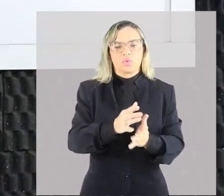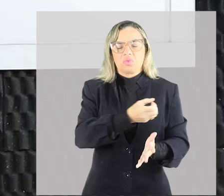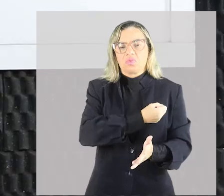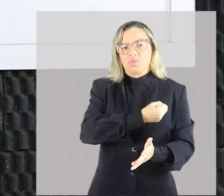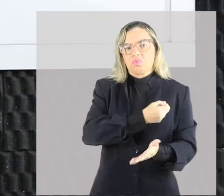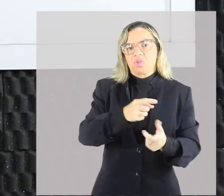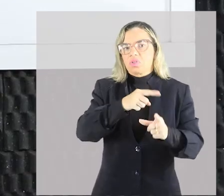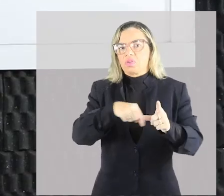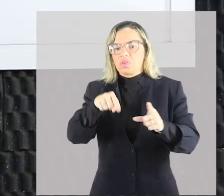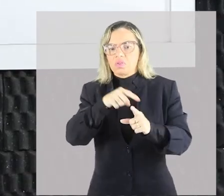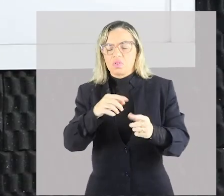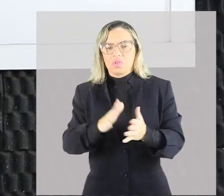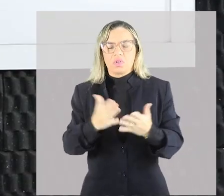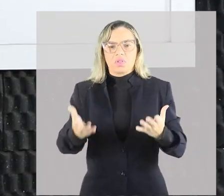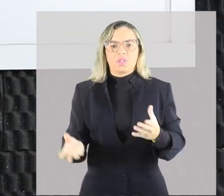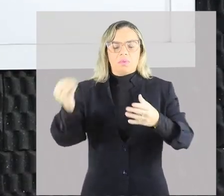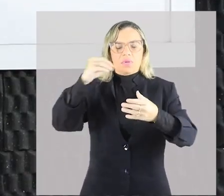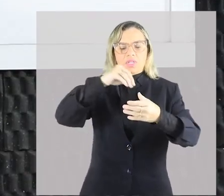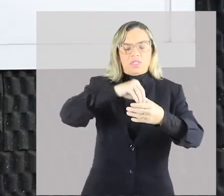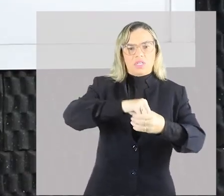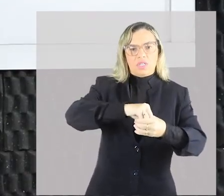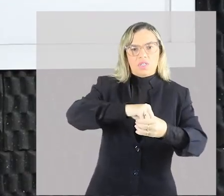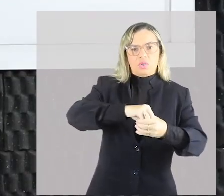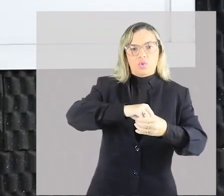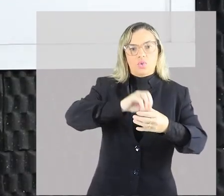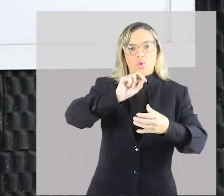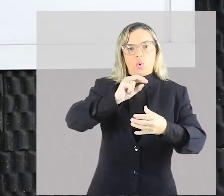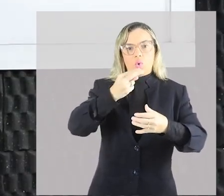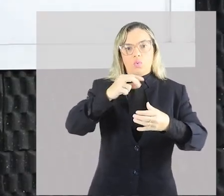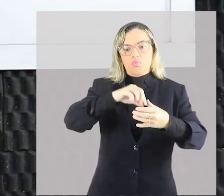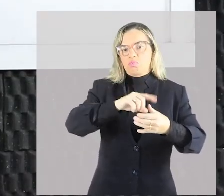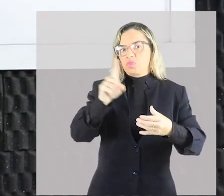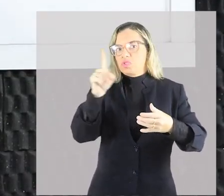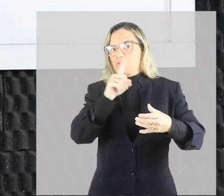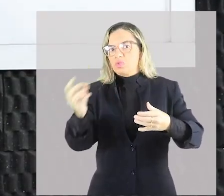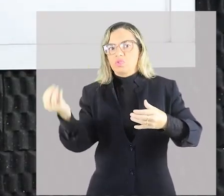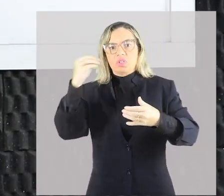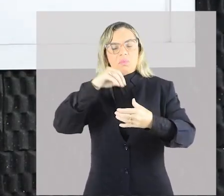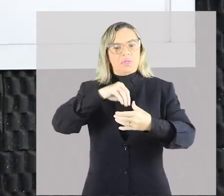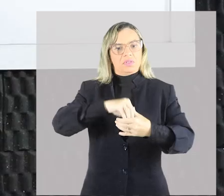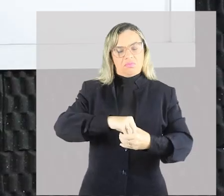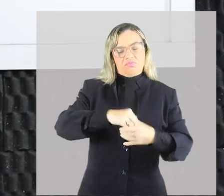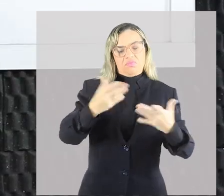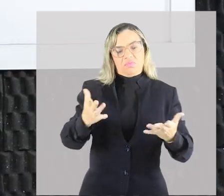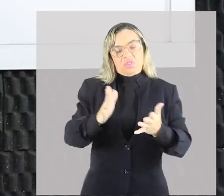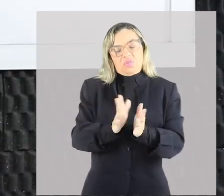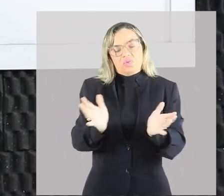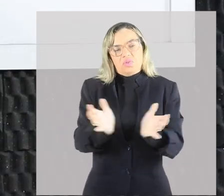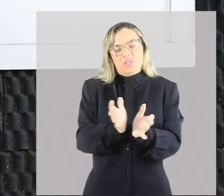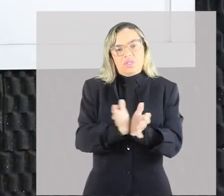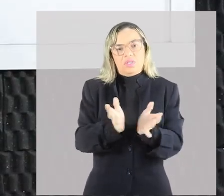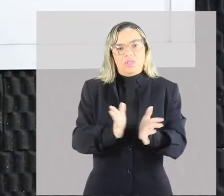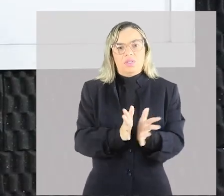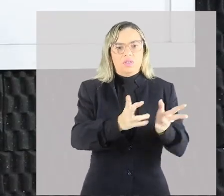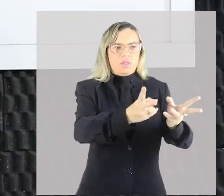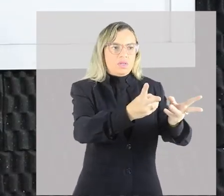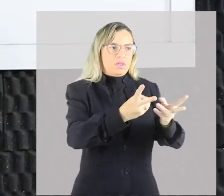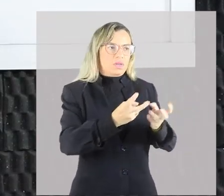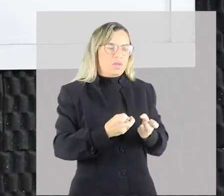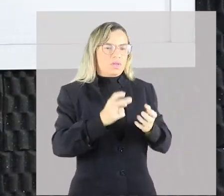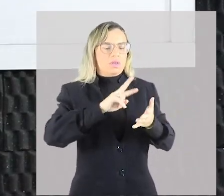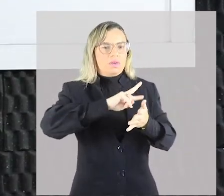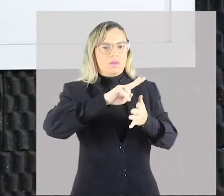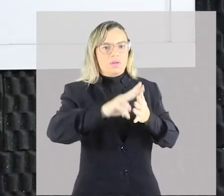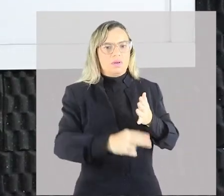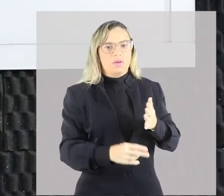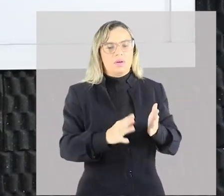está presente ou não está presente em um conjunto. Perceba que eu usei a palavra elemento e